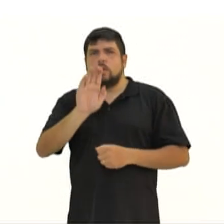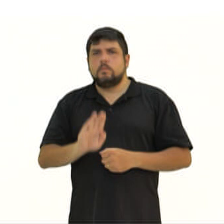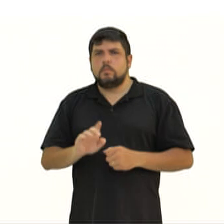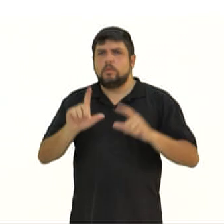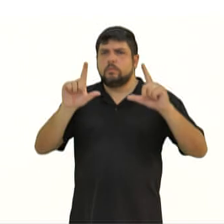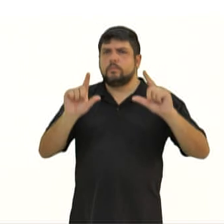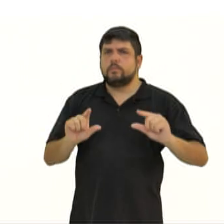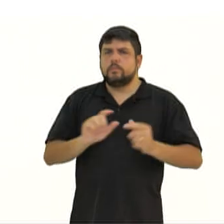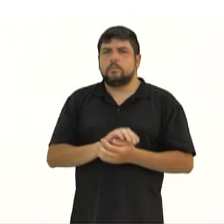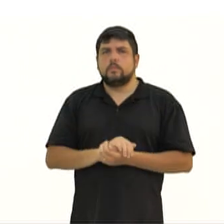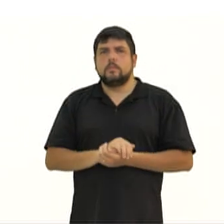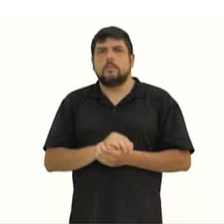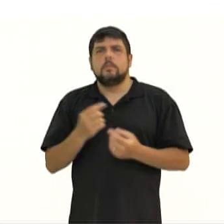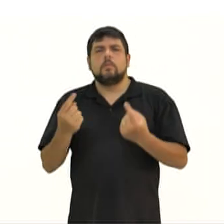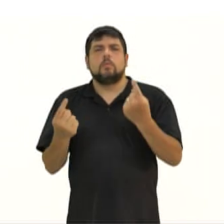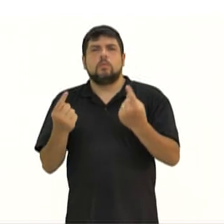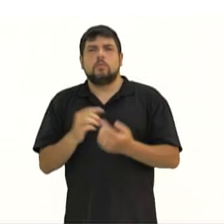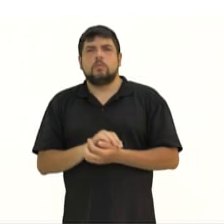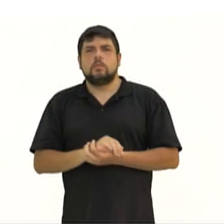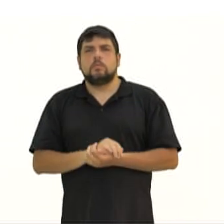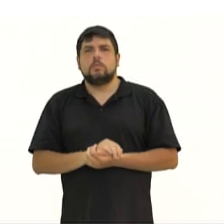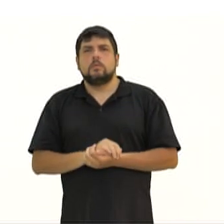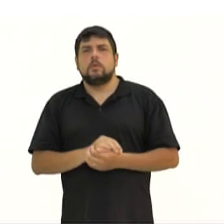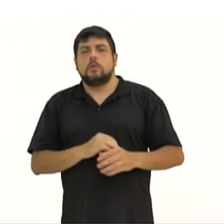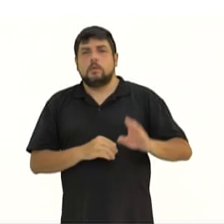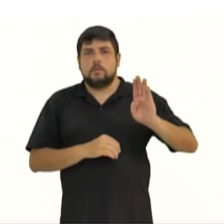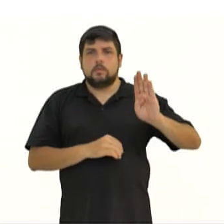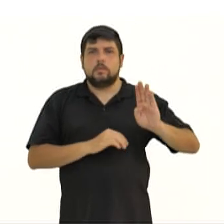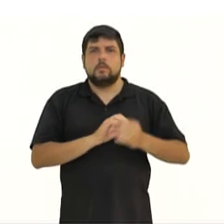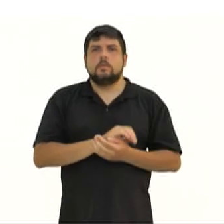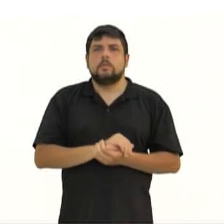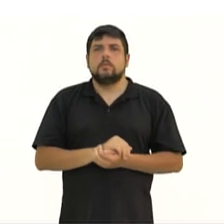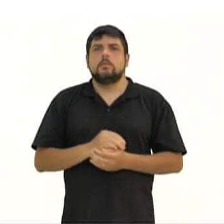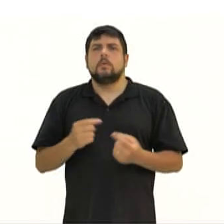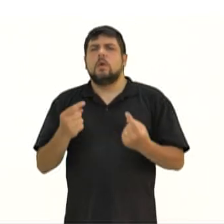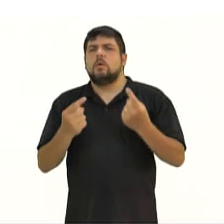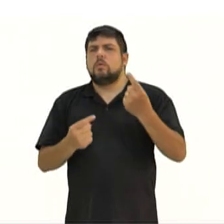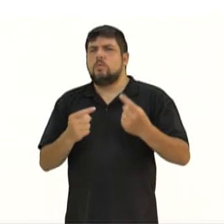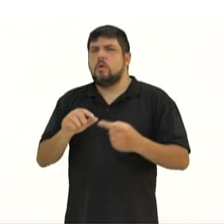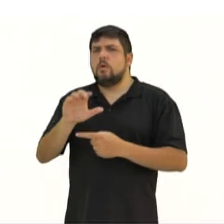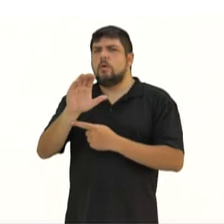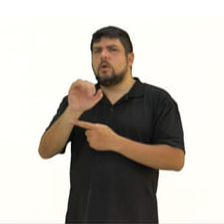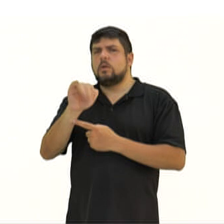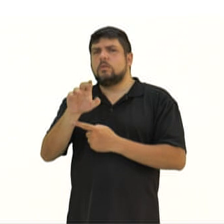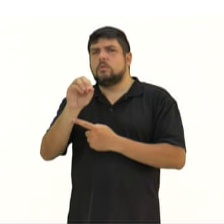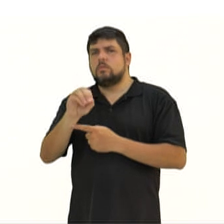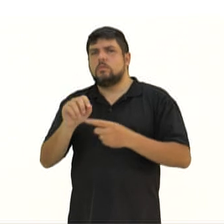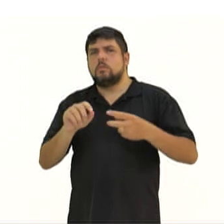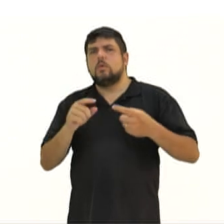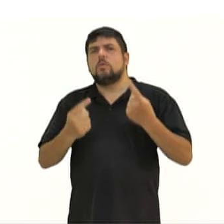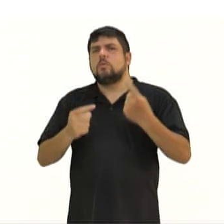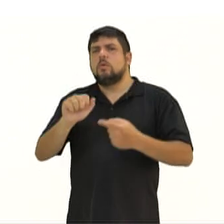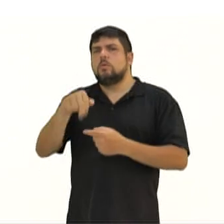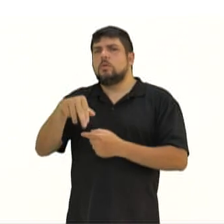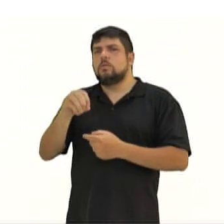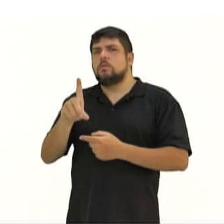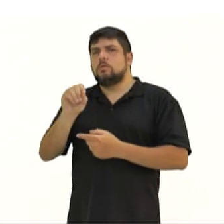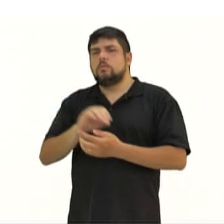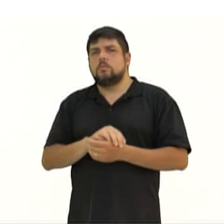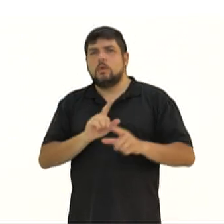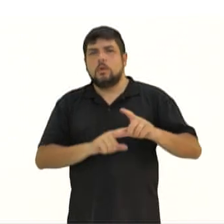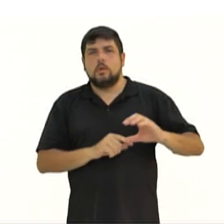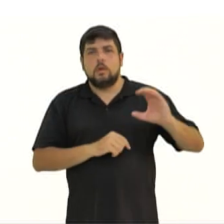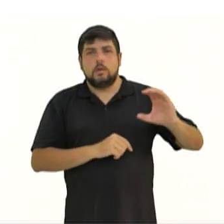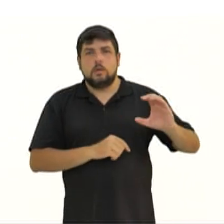redução e qual está sofrendo oxidação? Letra B, qual eletrodo é o cátodo e qual é o ânodo? E na letra C, escreva